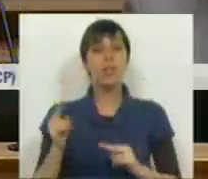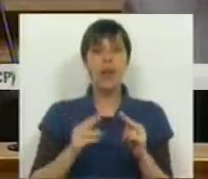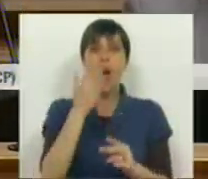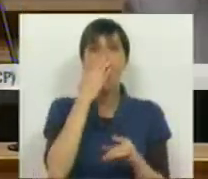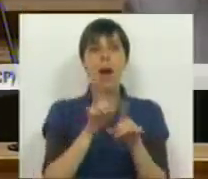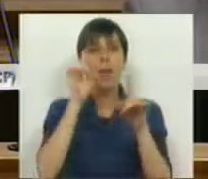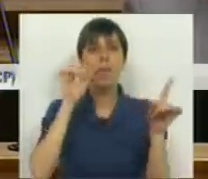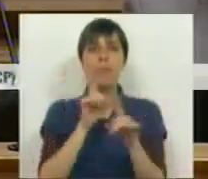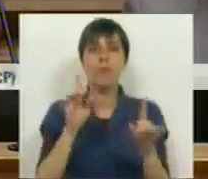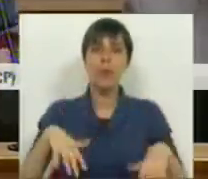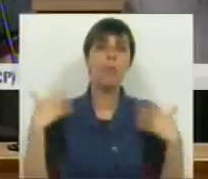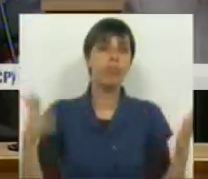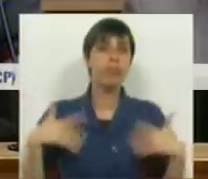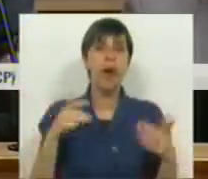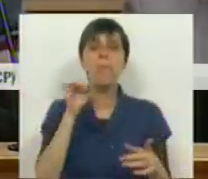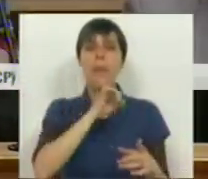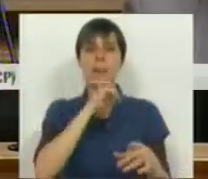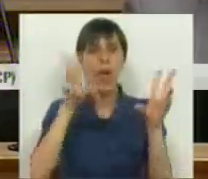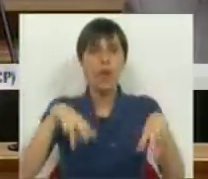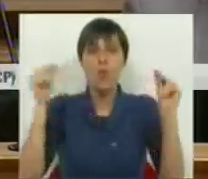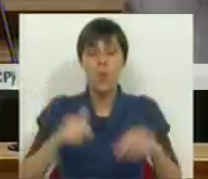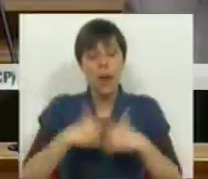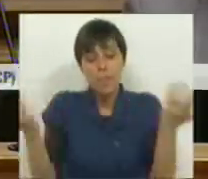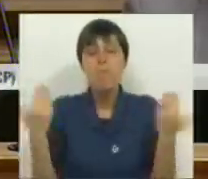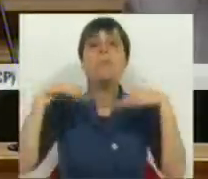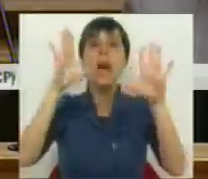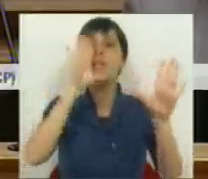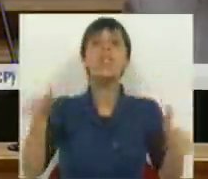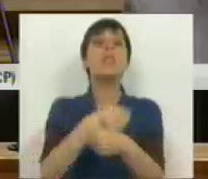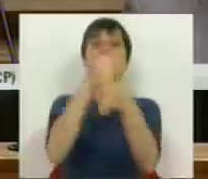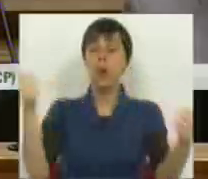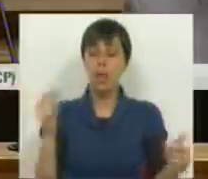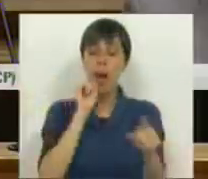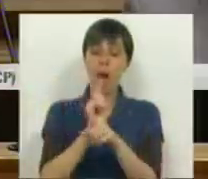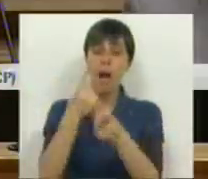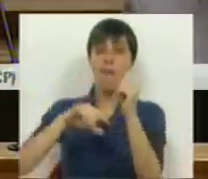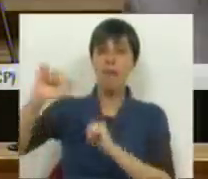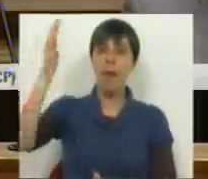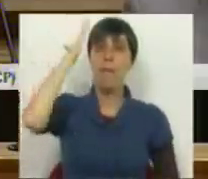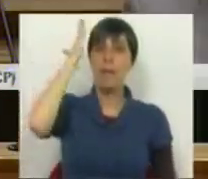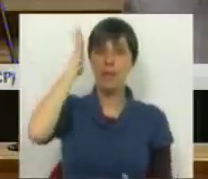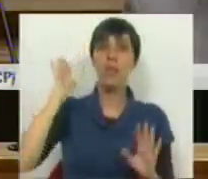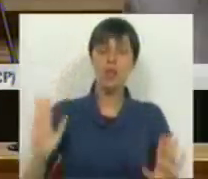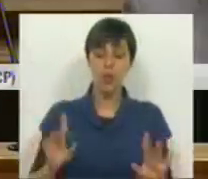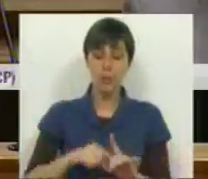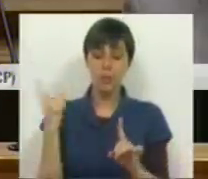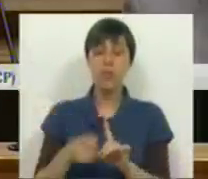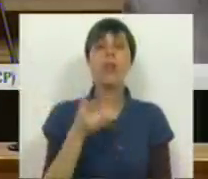uma espécie de professor caramba, não acerta nenhuma, mas se tudo correr bem, de acordo com as vossas previsões,